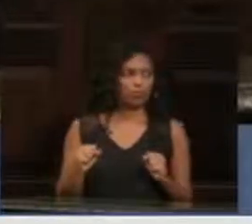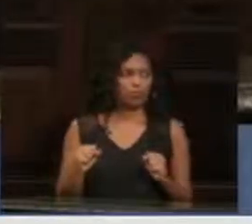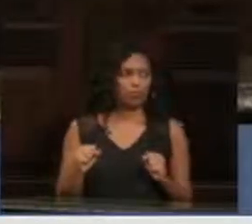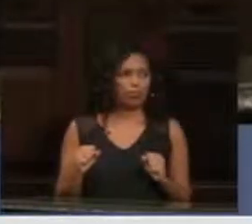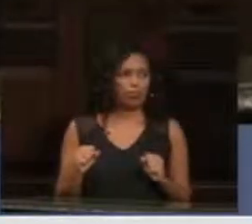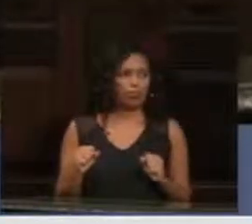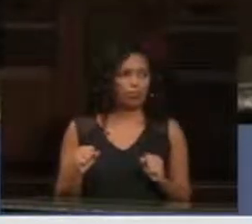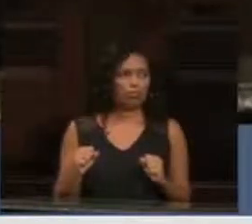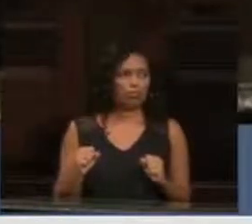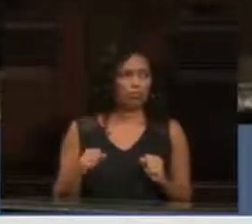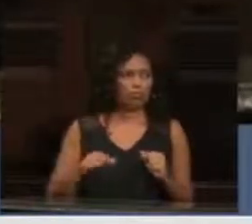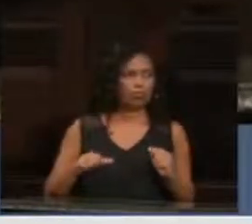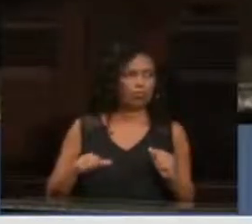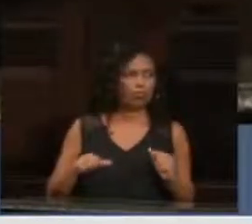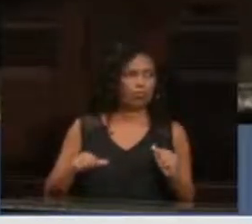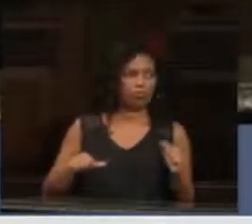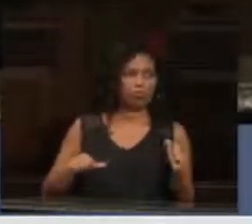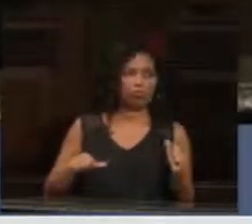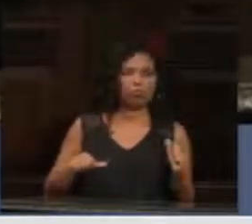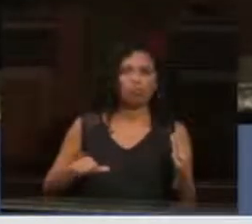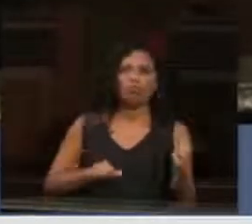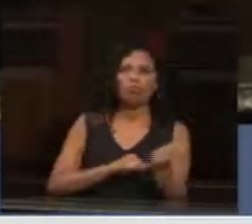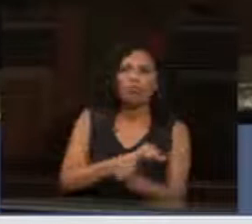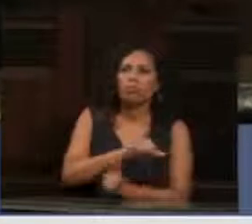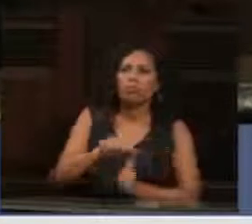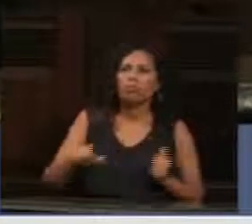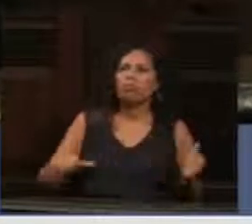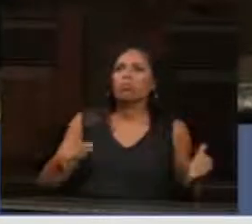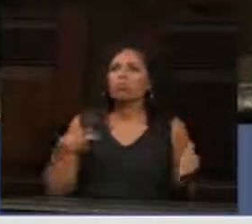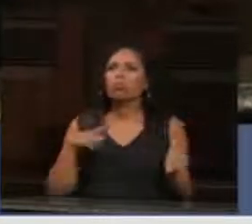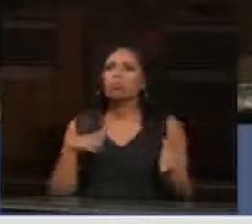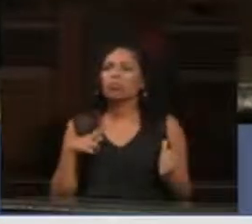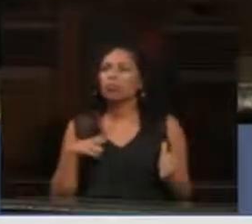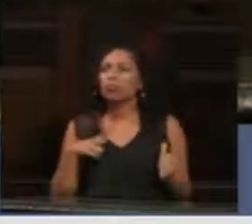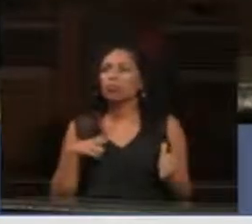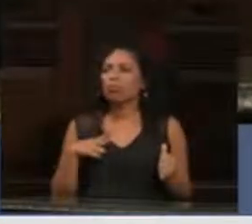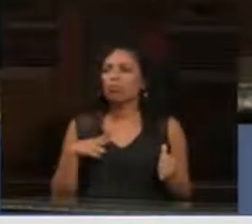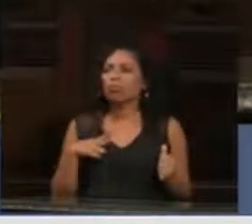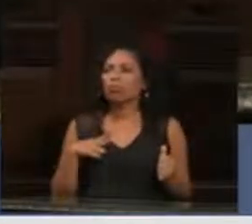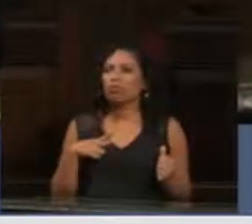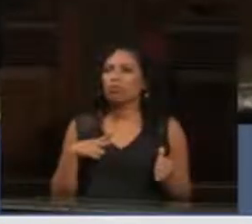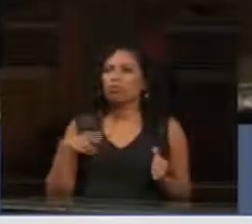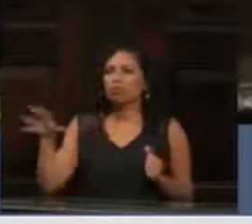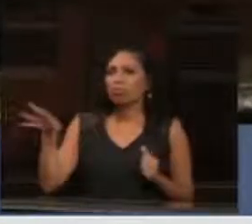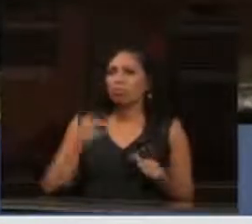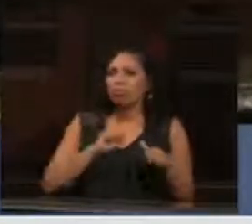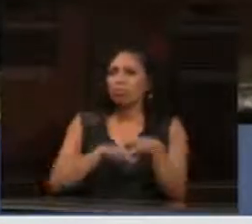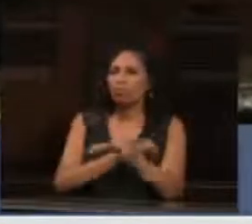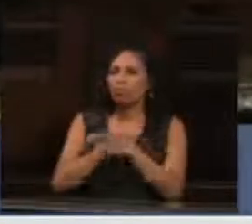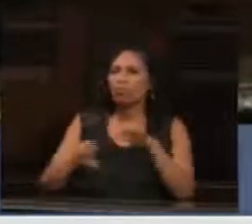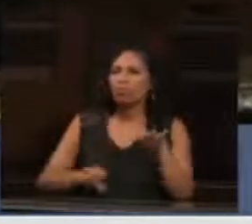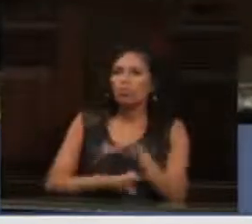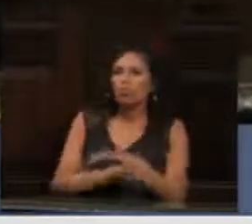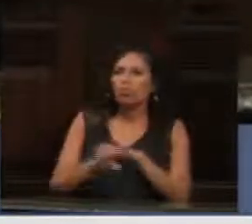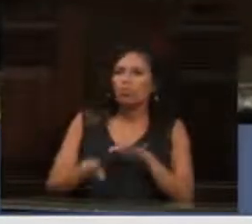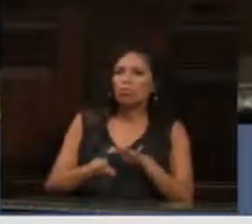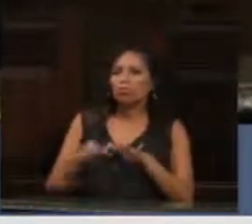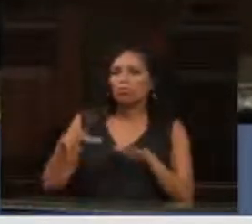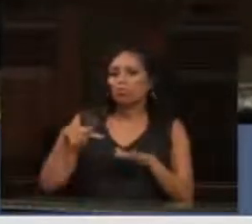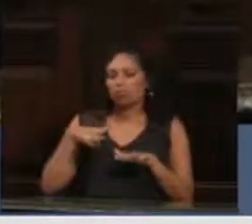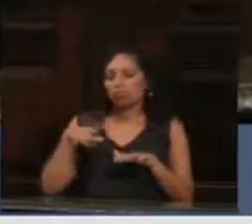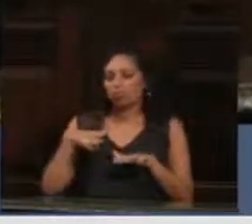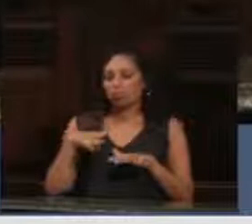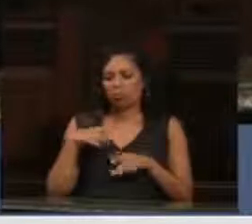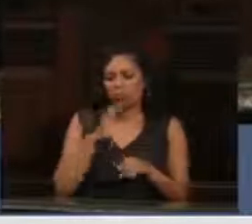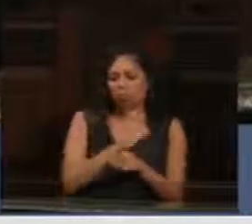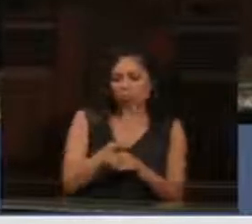uma privatização, mas uma abertura do capital da SEDAI, com participação acionária